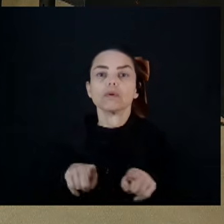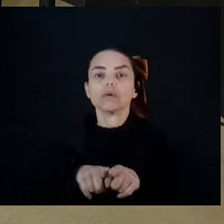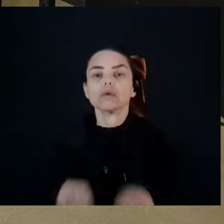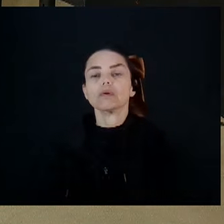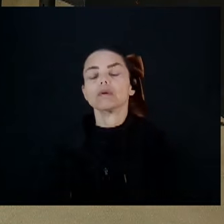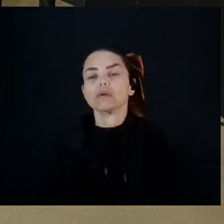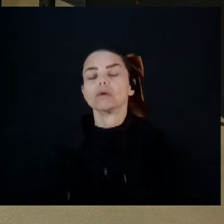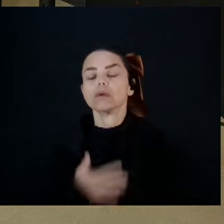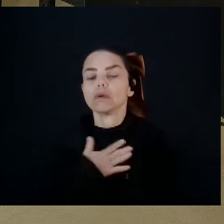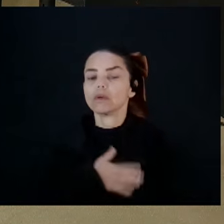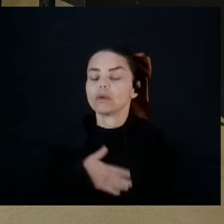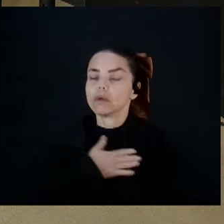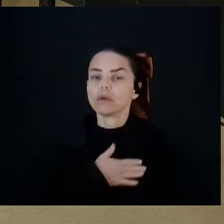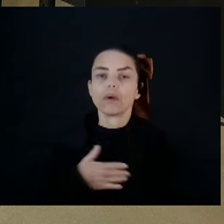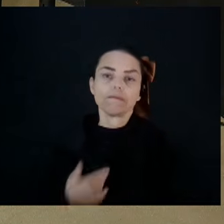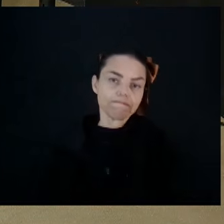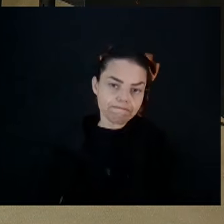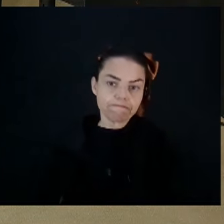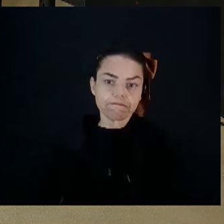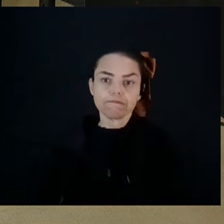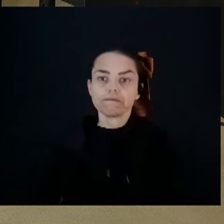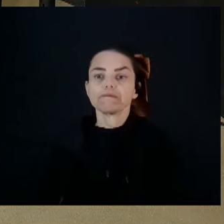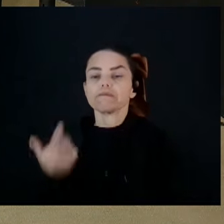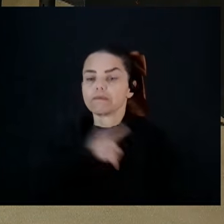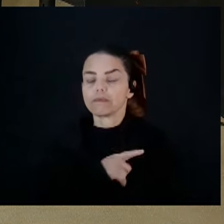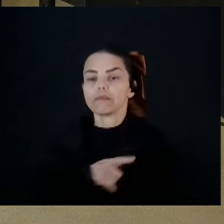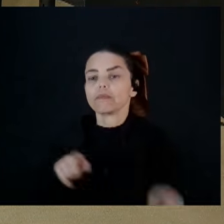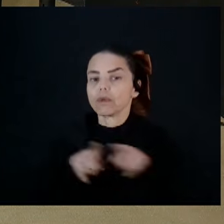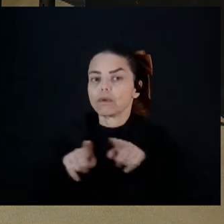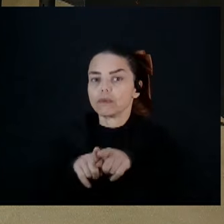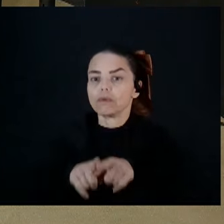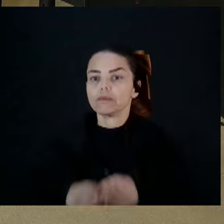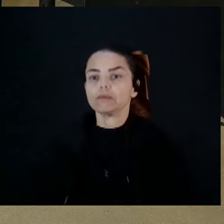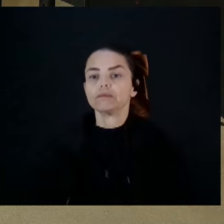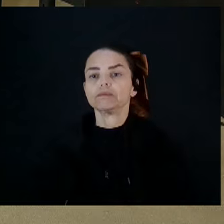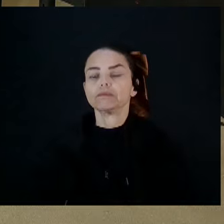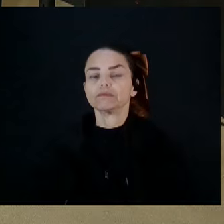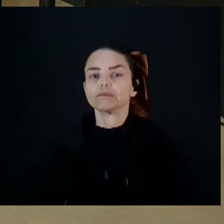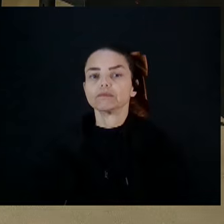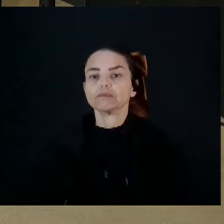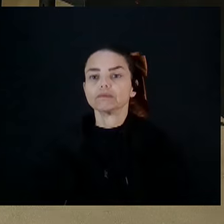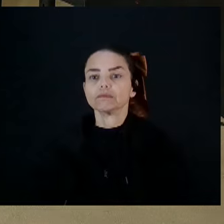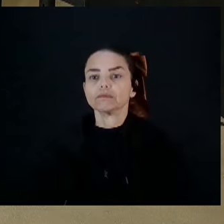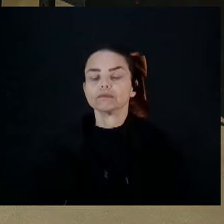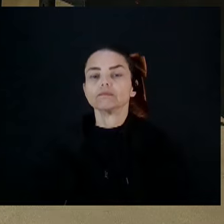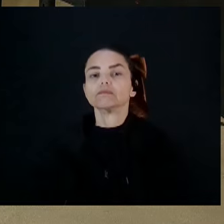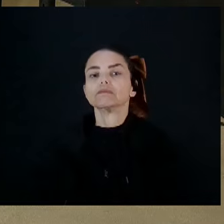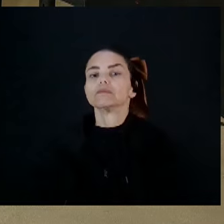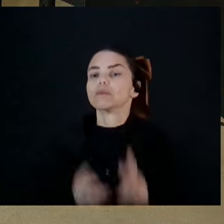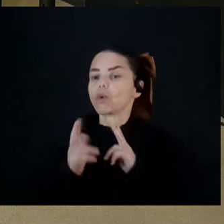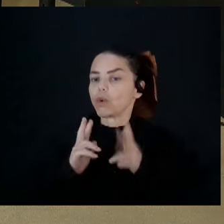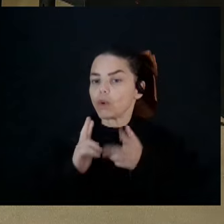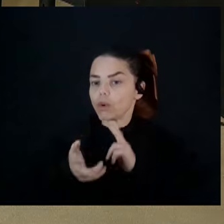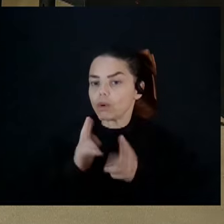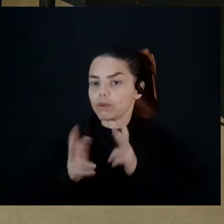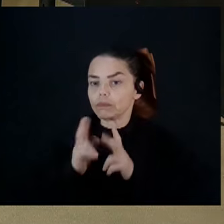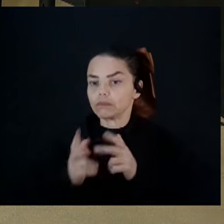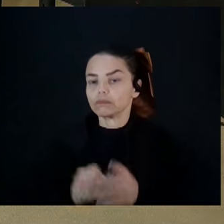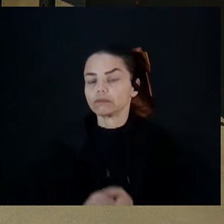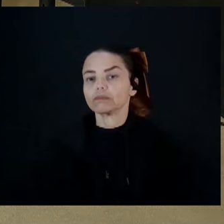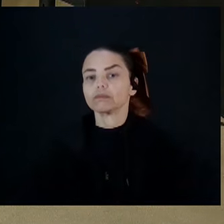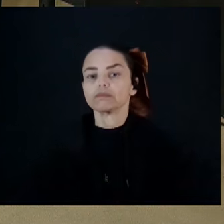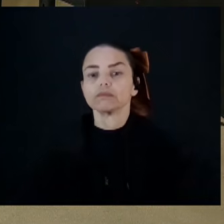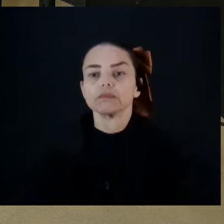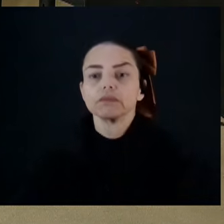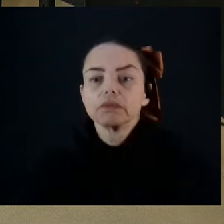sensação de prazer. A gente consegue fazer isso, Tati? Porque ao invés de falar, eu posso ouvir.